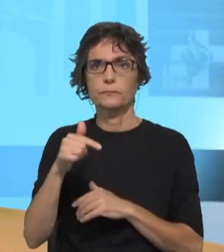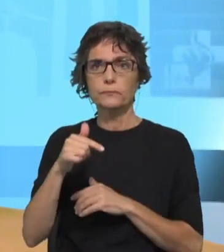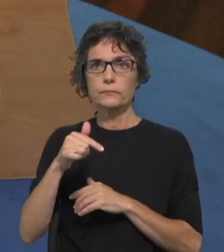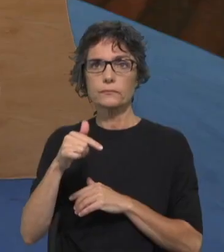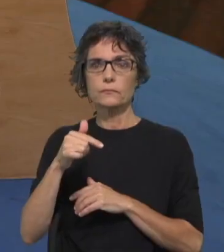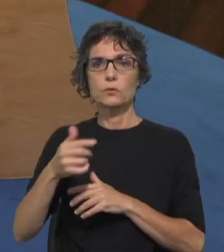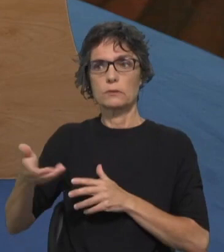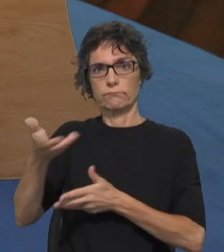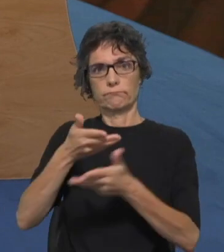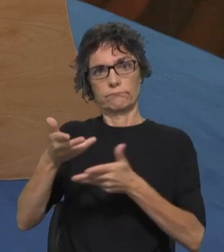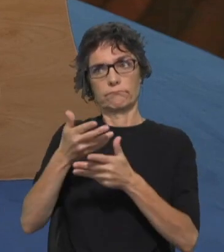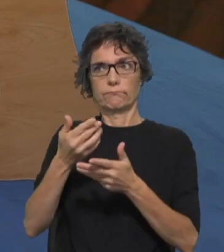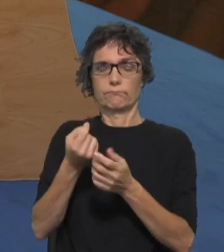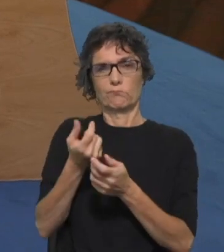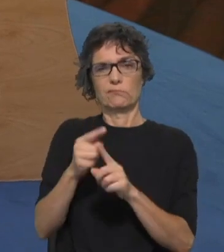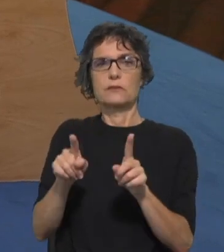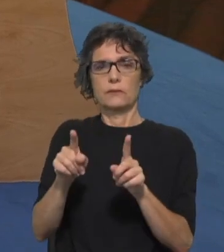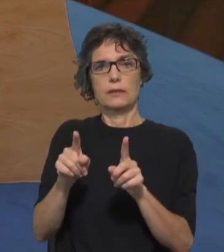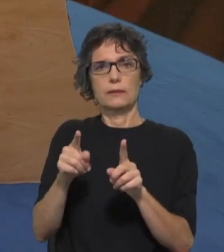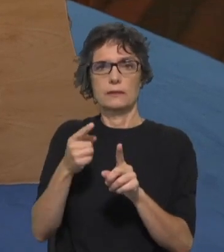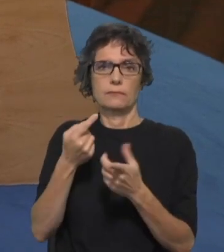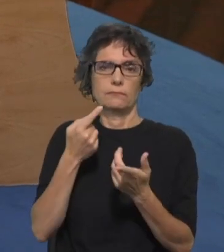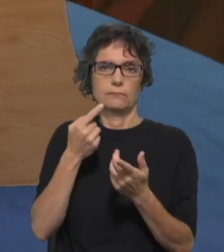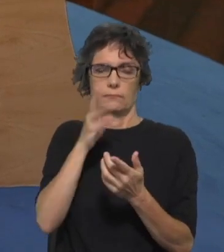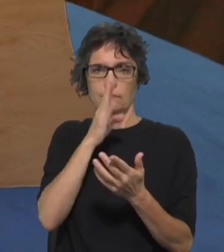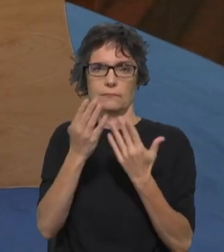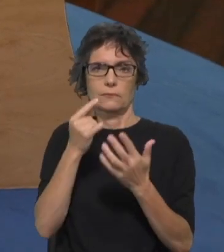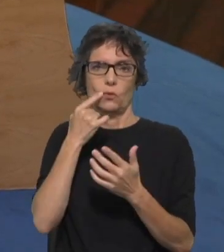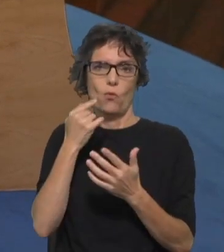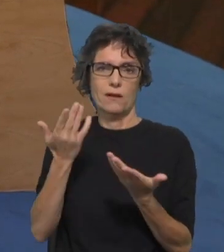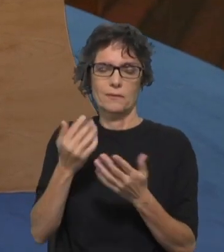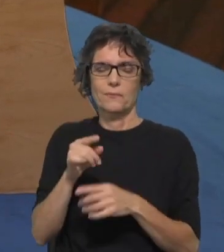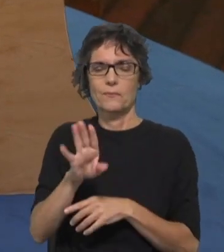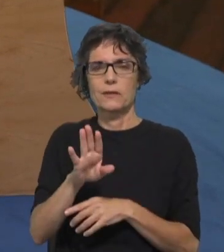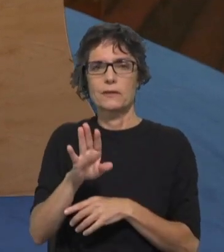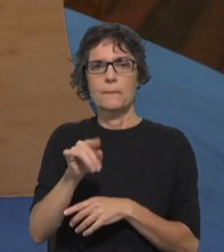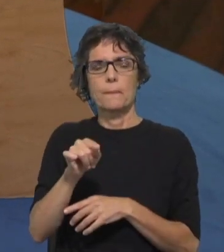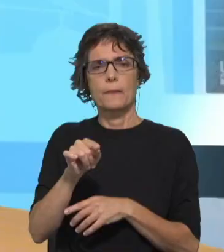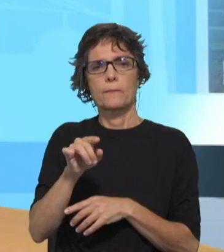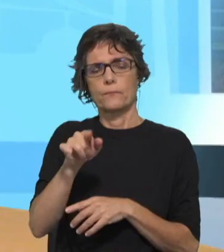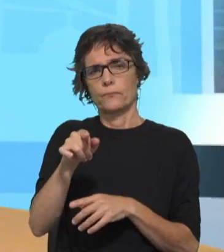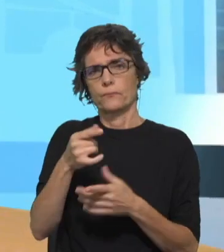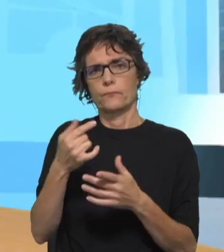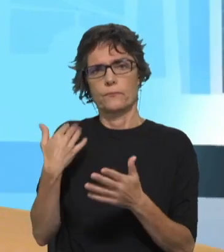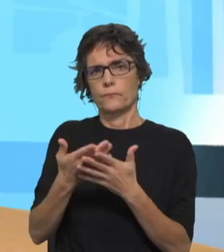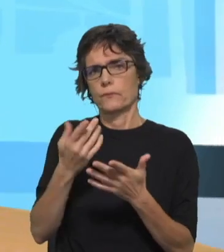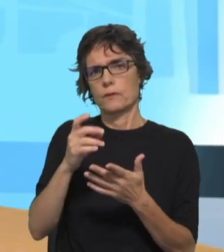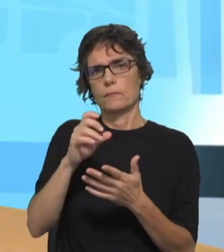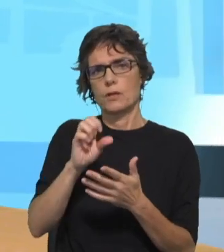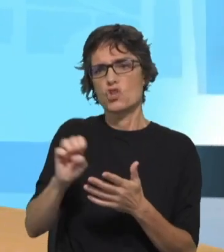numa conversa um bocadinho diferente do habitual em cada quarta-feira, onde vais apresentando geografias do mundo, vais